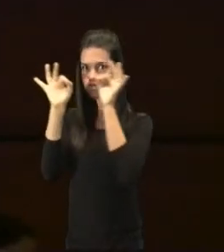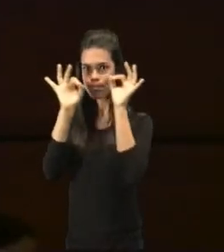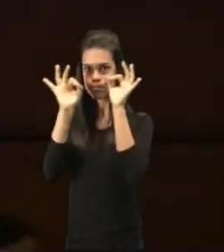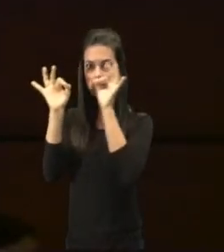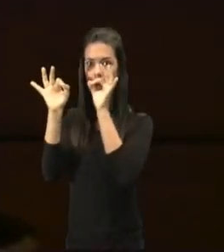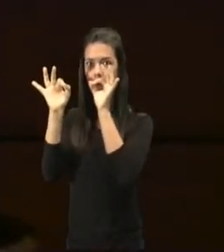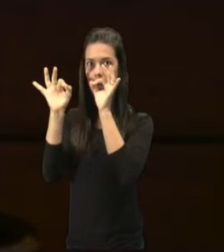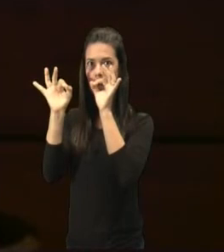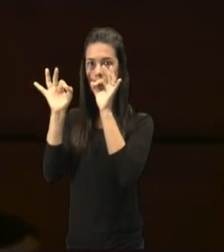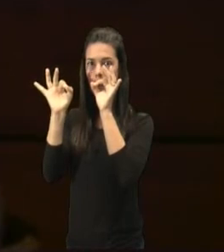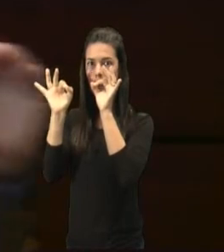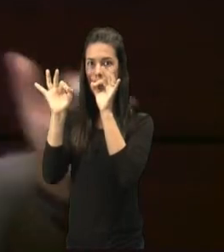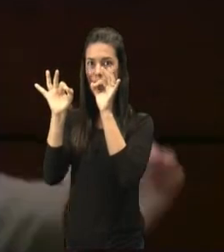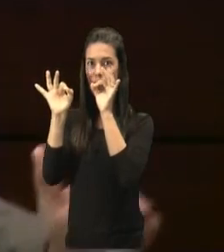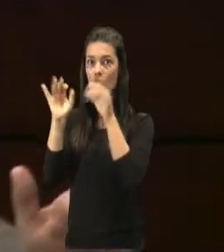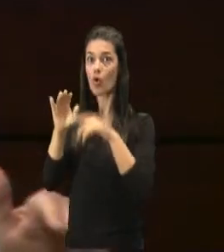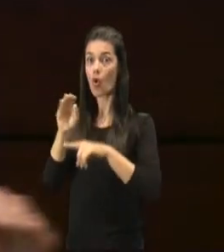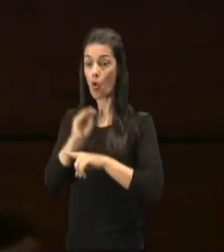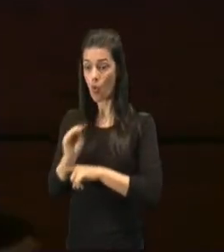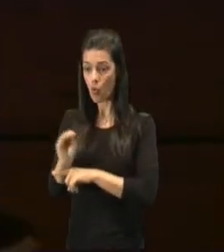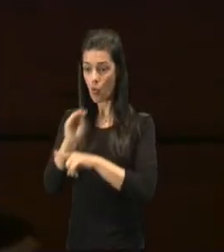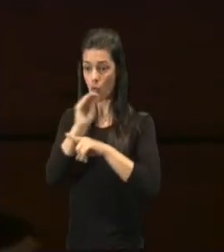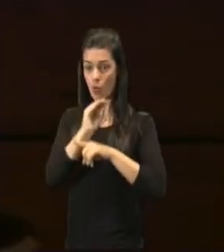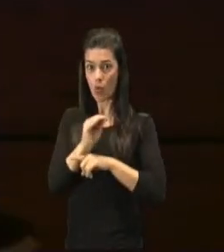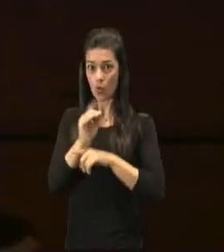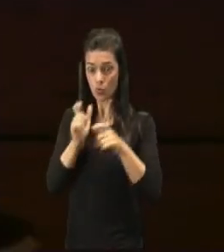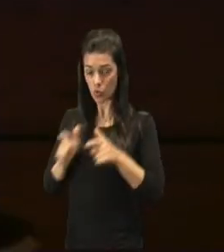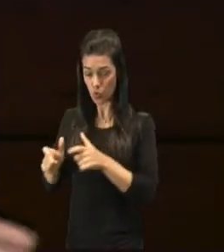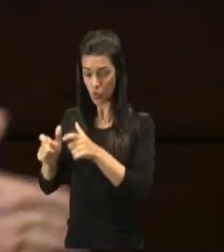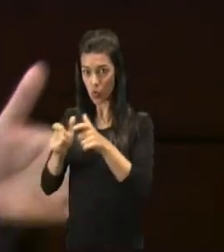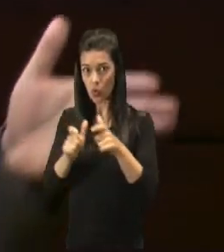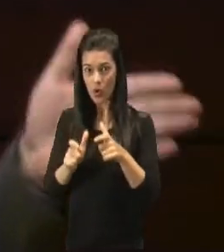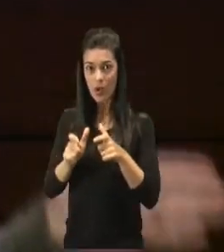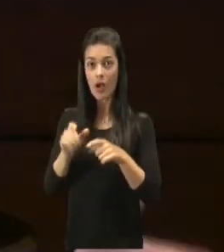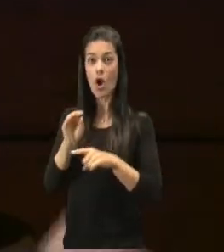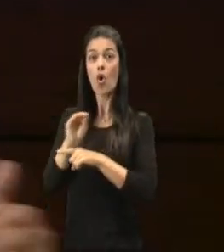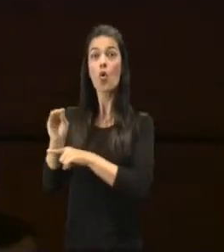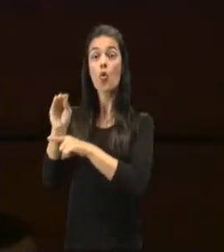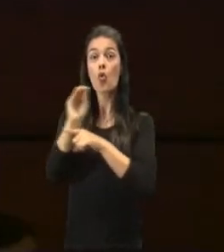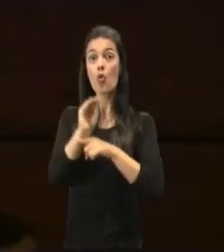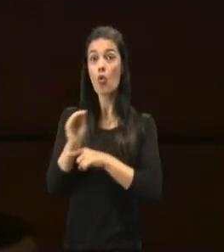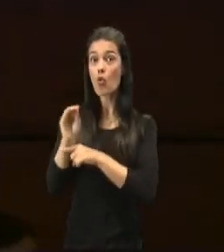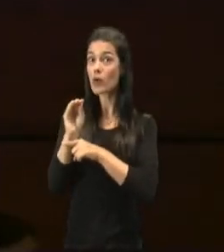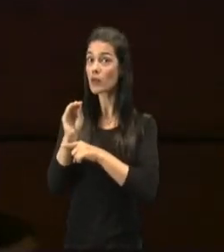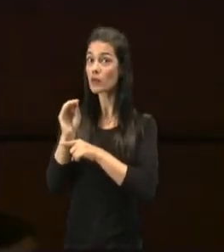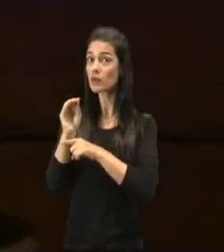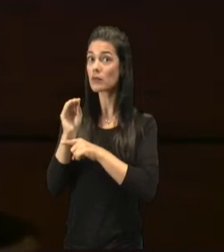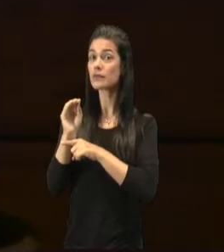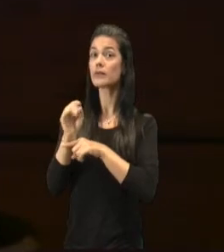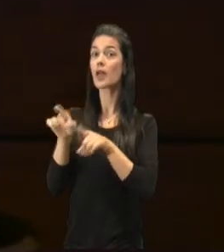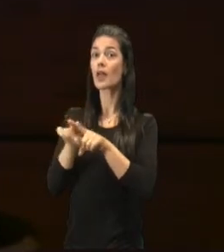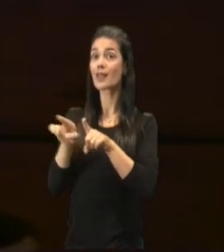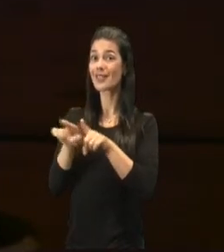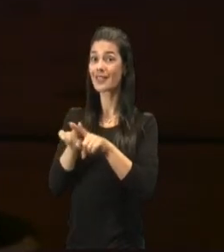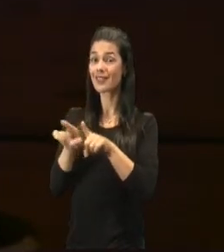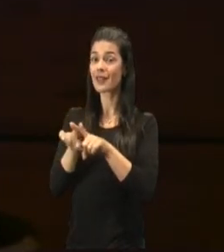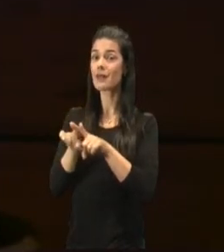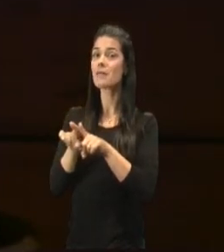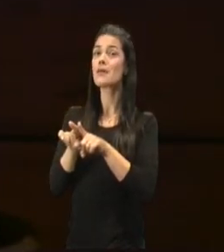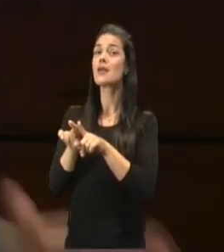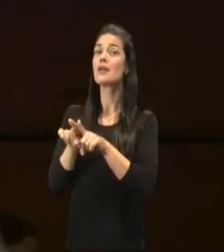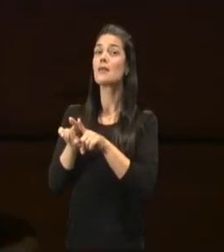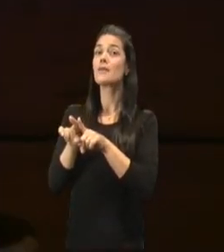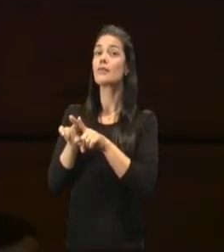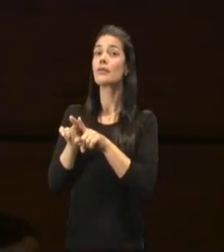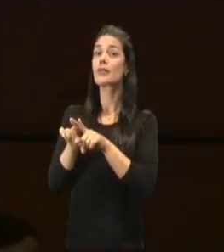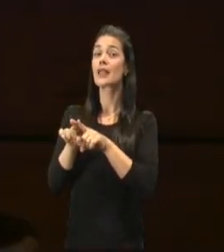cuidem daqueles que estarão próximo, cuidem daqueles que sofrerão direta influência dos povos que apresentavam as coisas